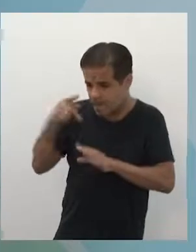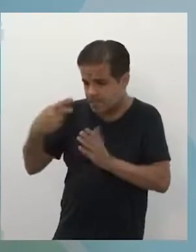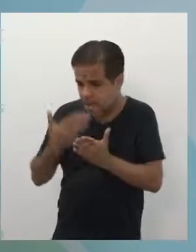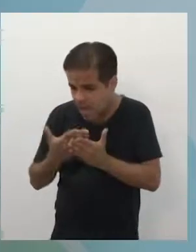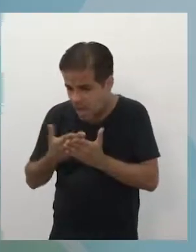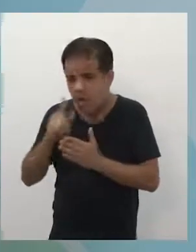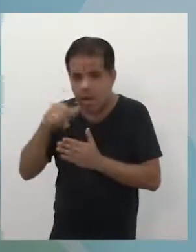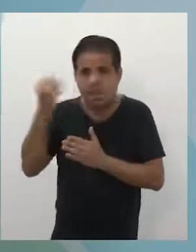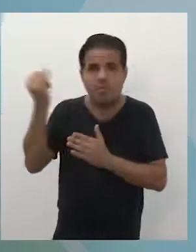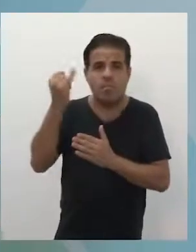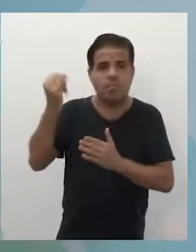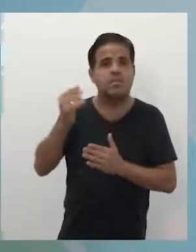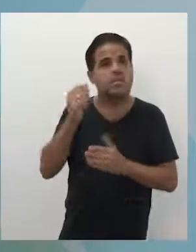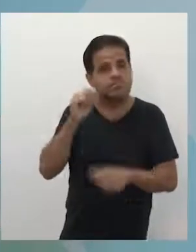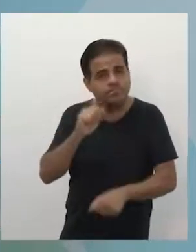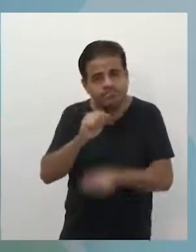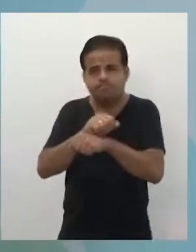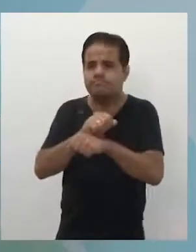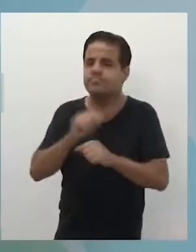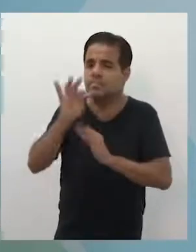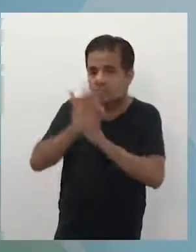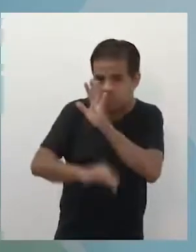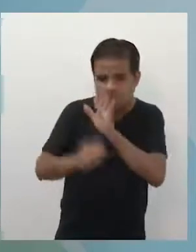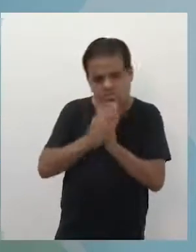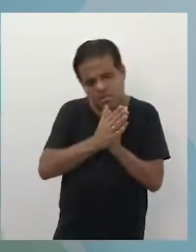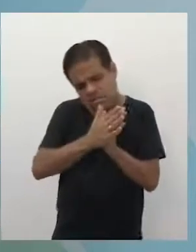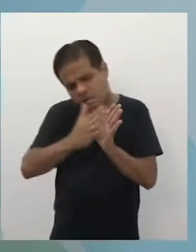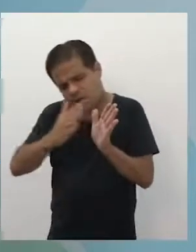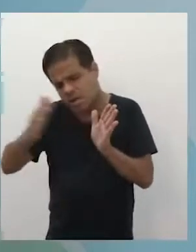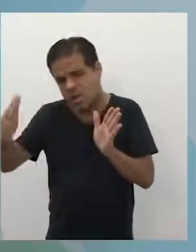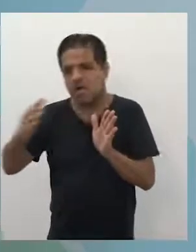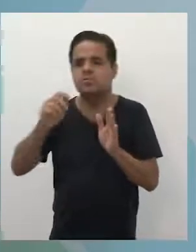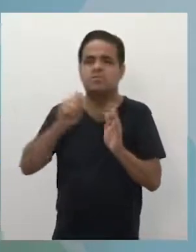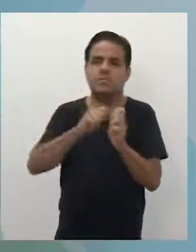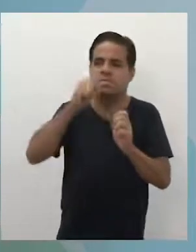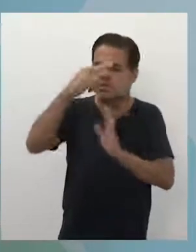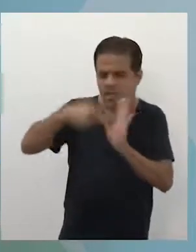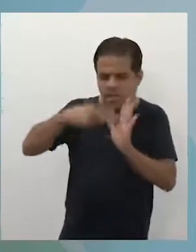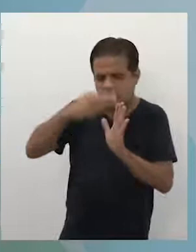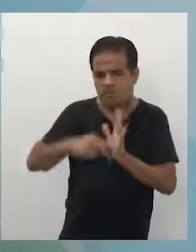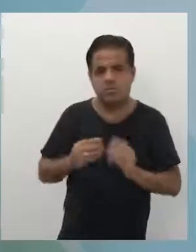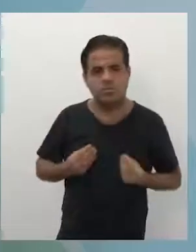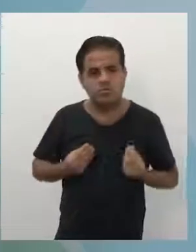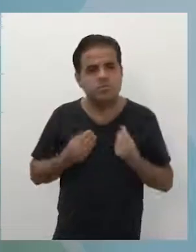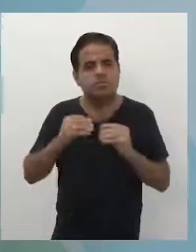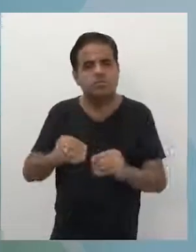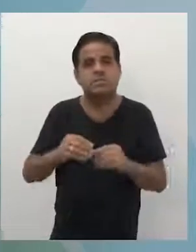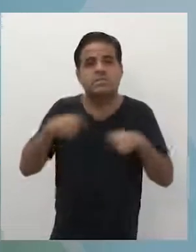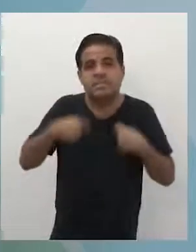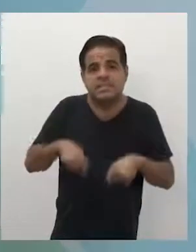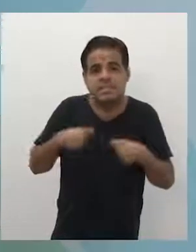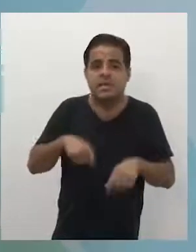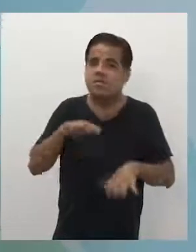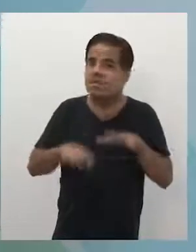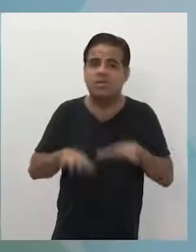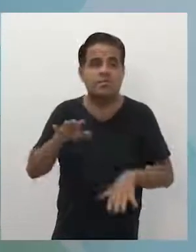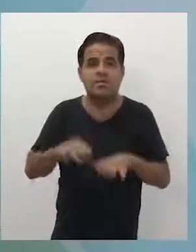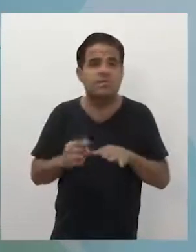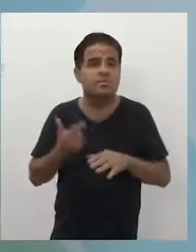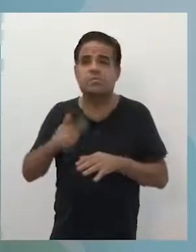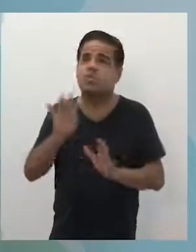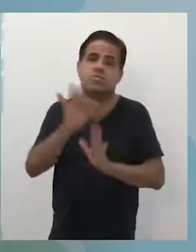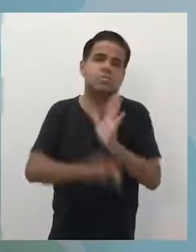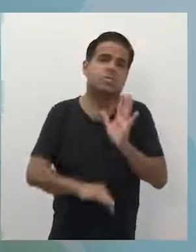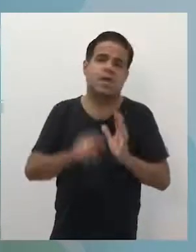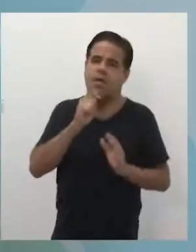assim, é importante parar quando temos um texto mais extenso para realmente fazer essa leitura pontual. Necessidade, talvez, que não sejam de outros